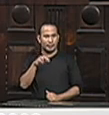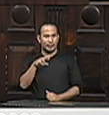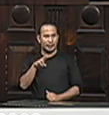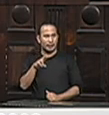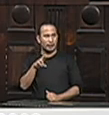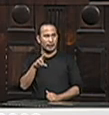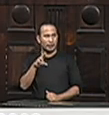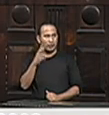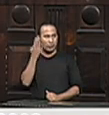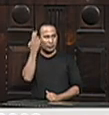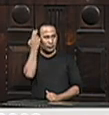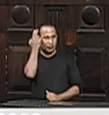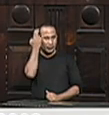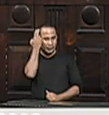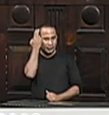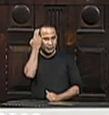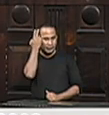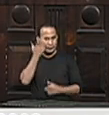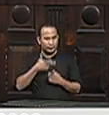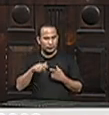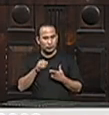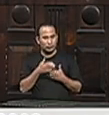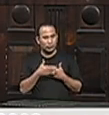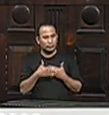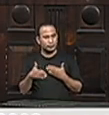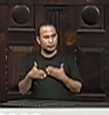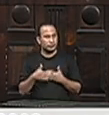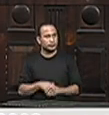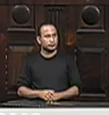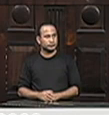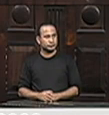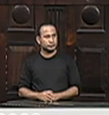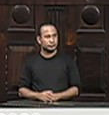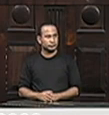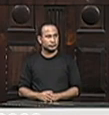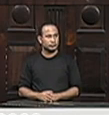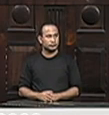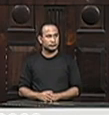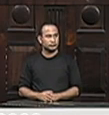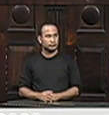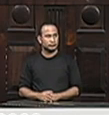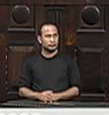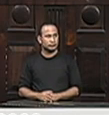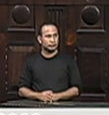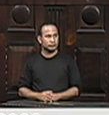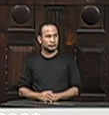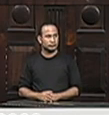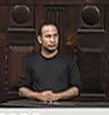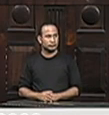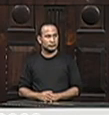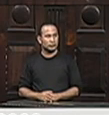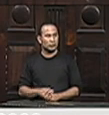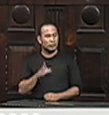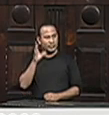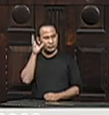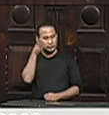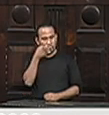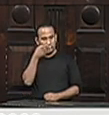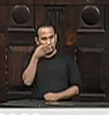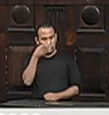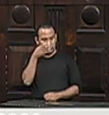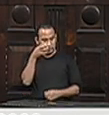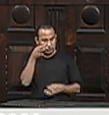Está conosco aqui João Pedro, nosso deputado estadual. Seja bem-vindo. Anunciar aos deputados da assessoria e